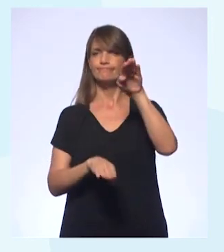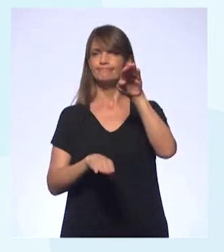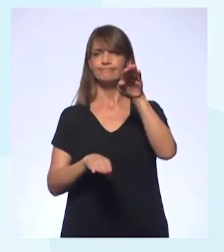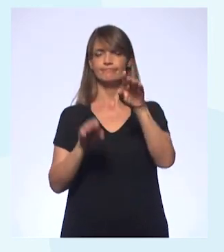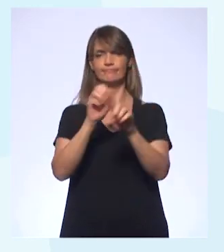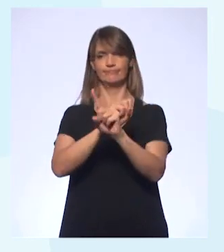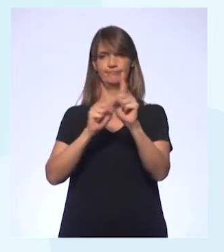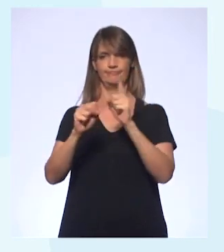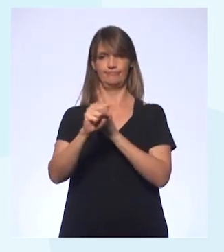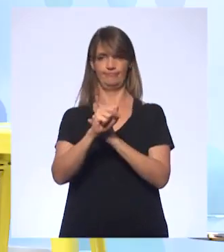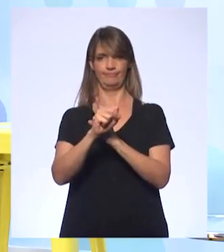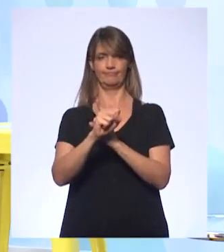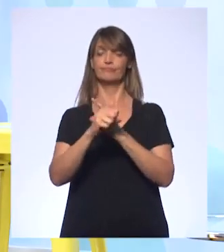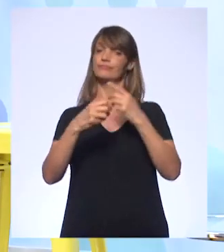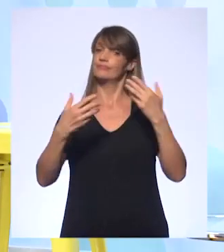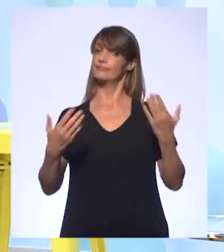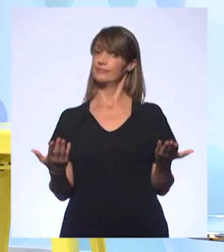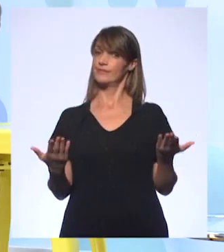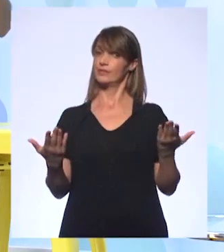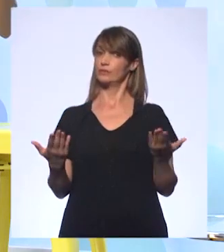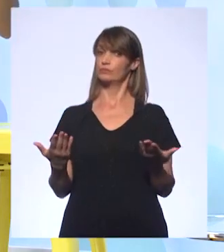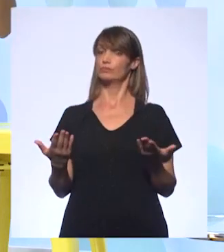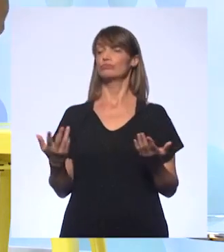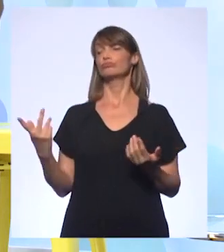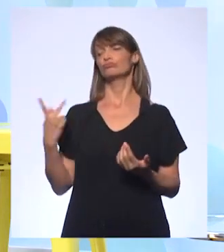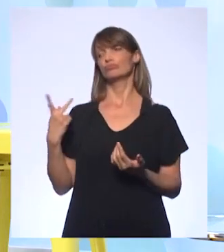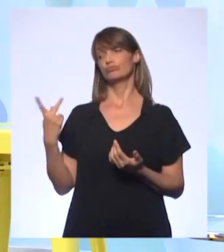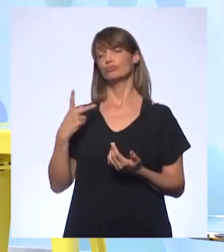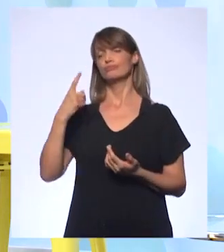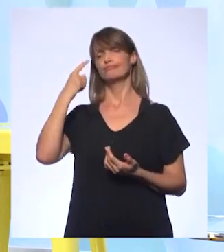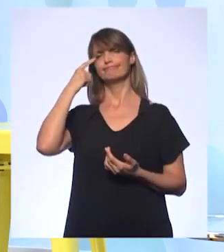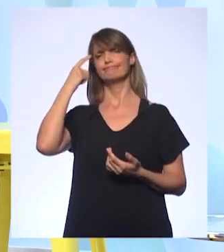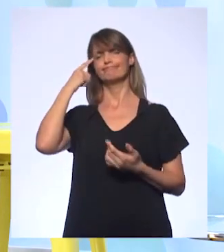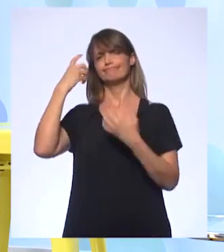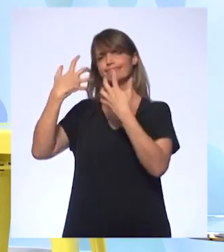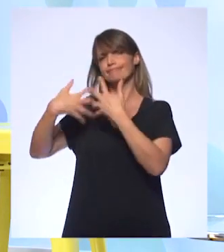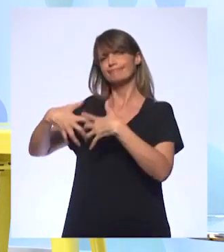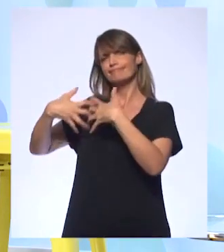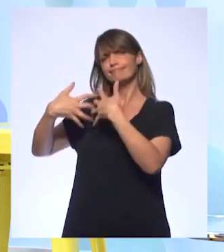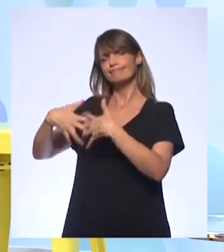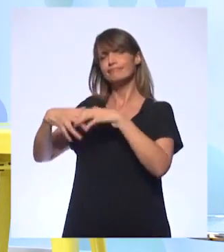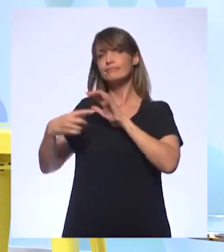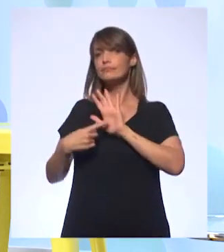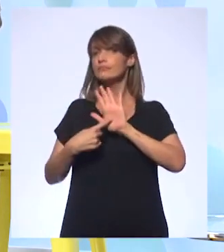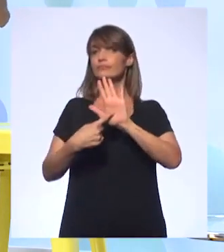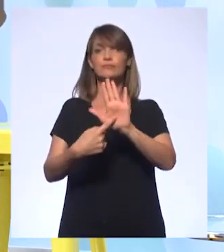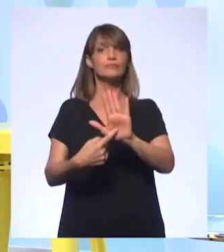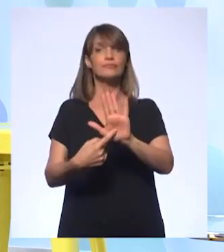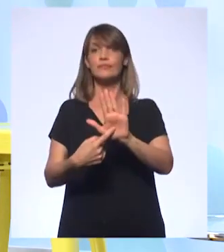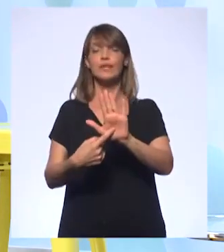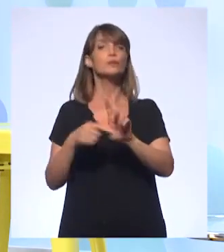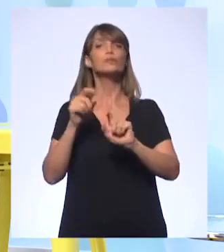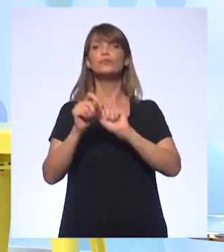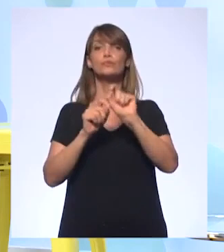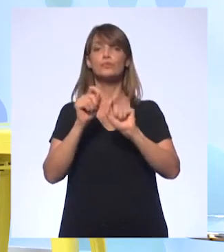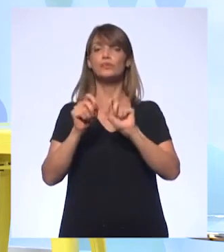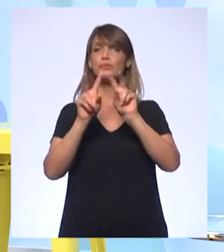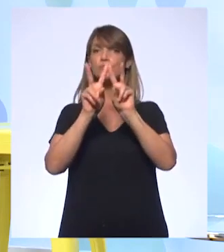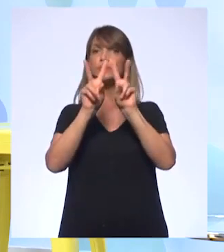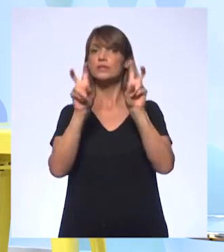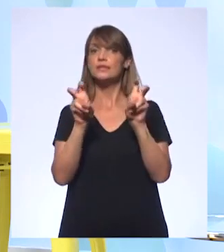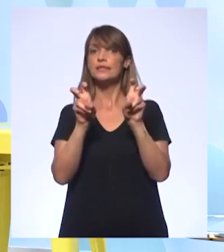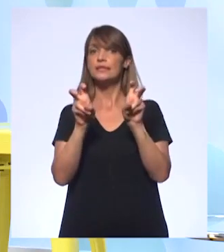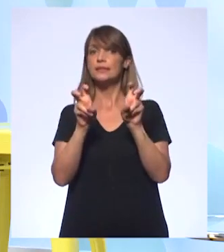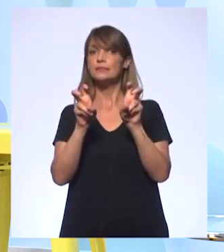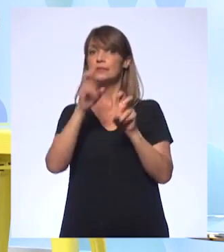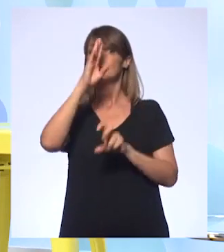social. E, como é de praxe no EFABI, nós sempre pensamos e aqui apresentamos uma questão que vai ser o ponto